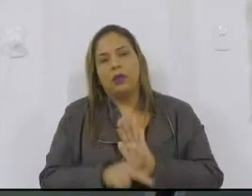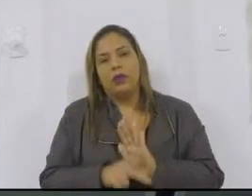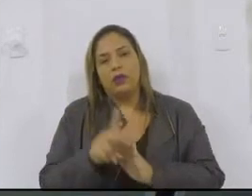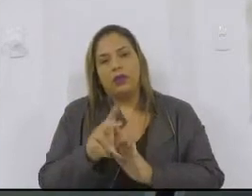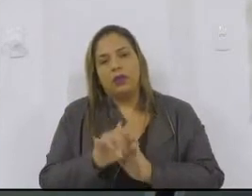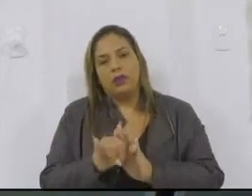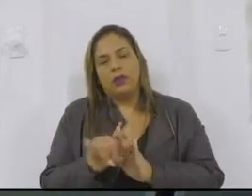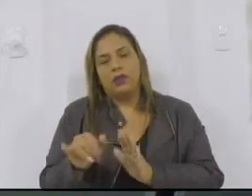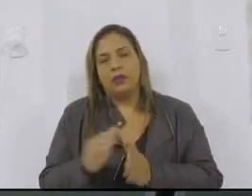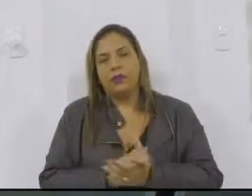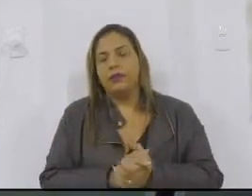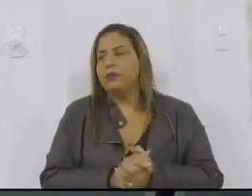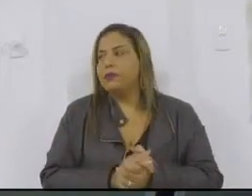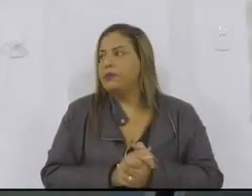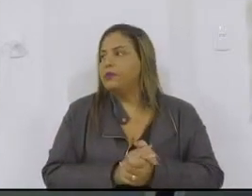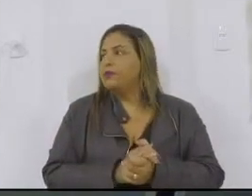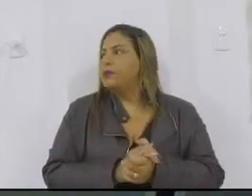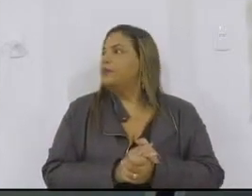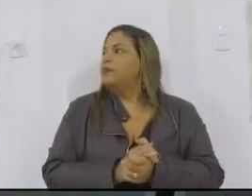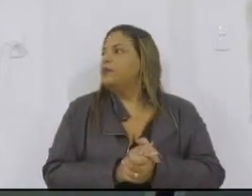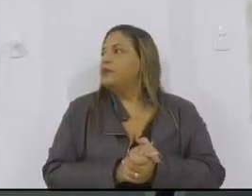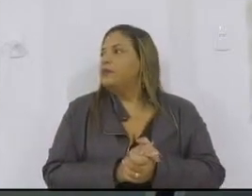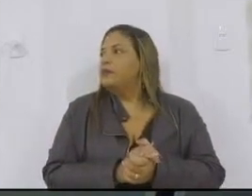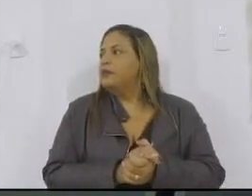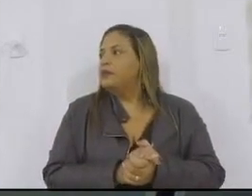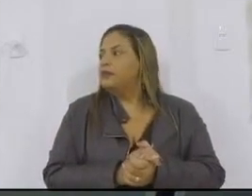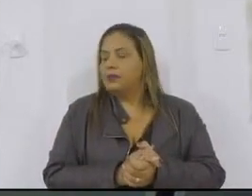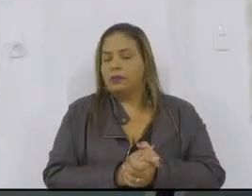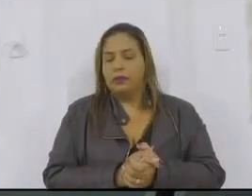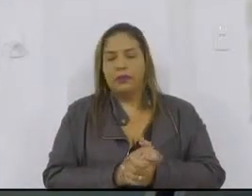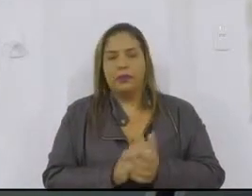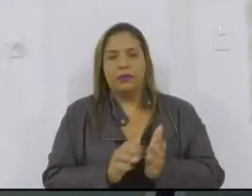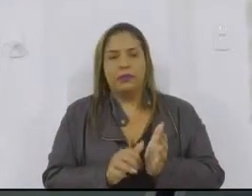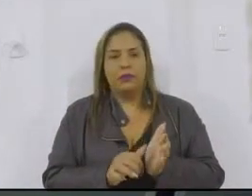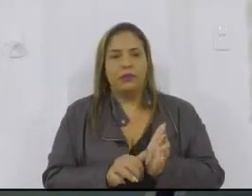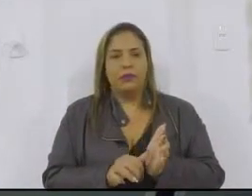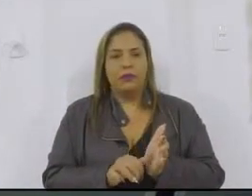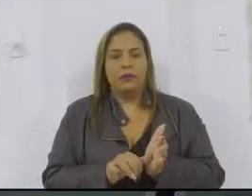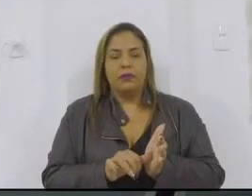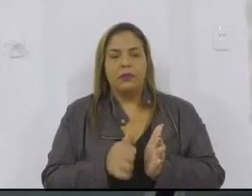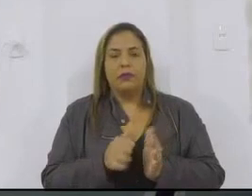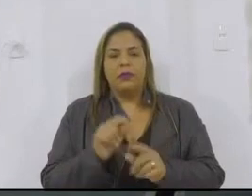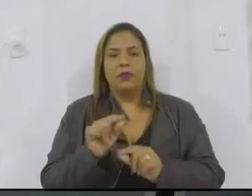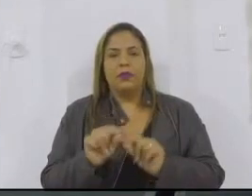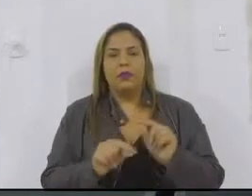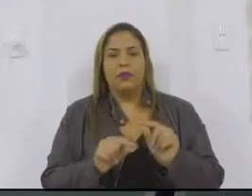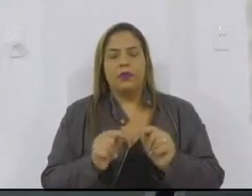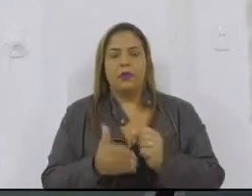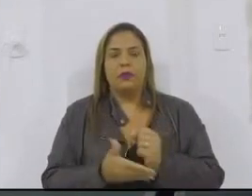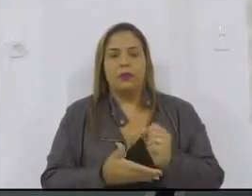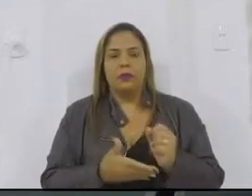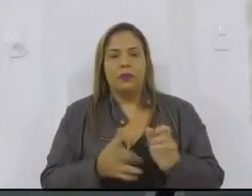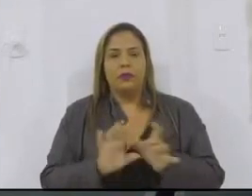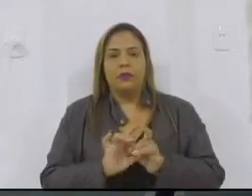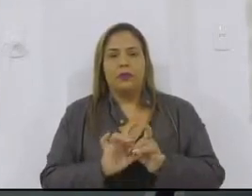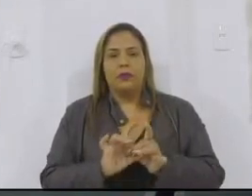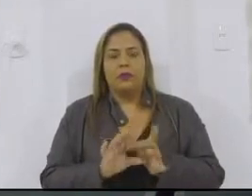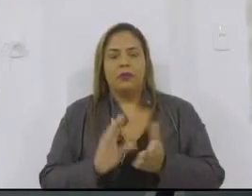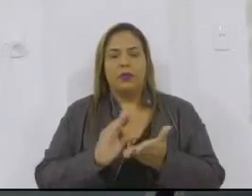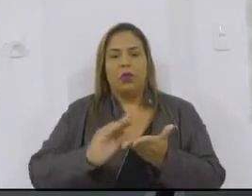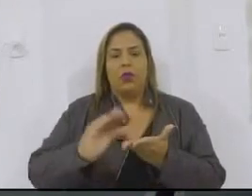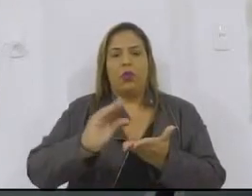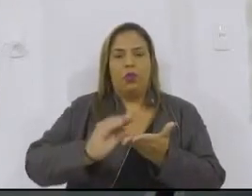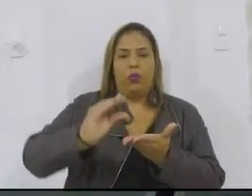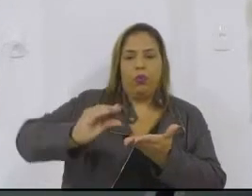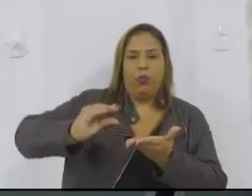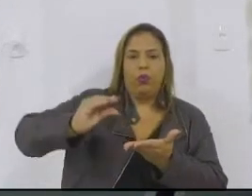votação, projeto de lei do Poder Executivo, que cria elementos de despesa e autoriza a abertura de crédito adicional